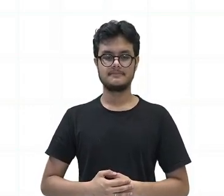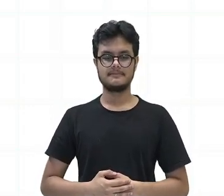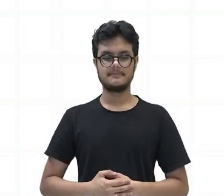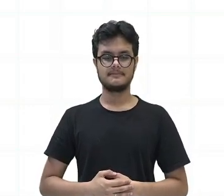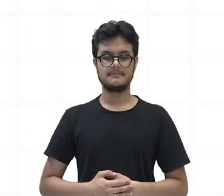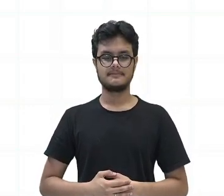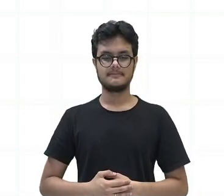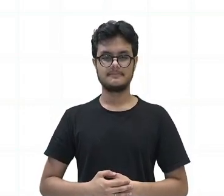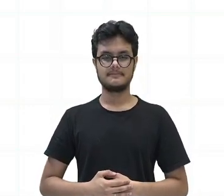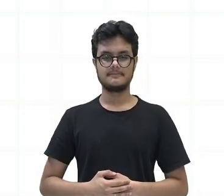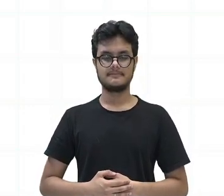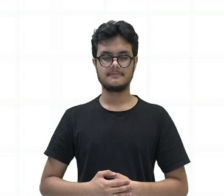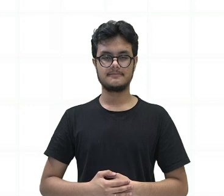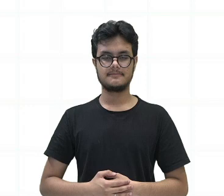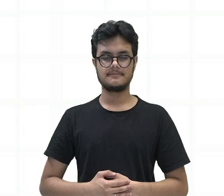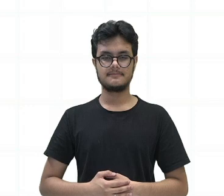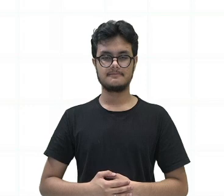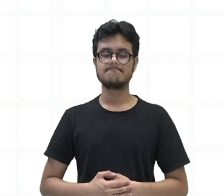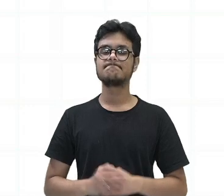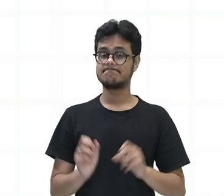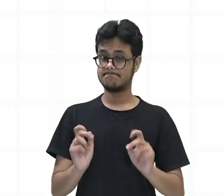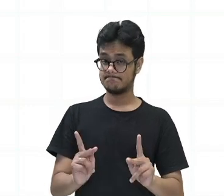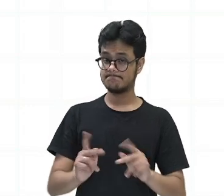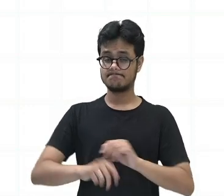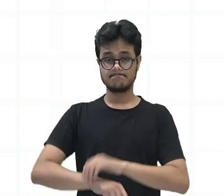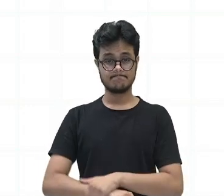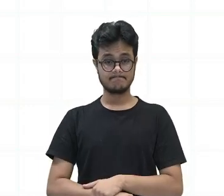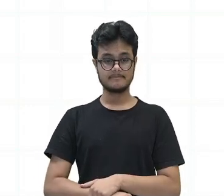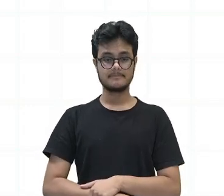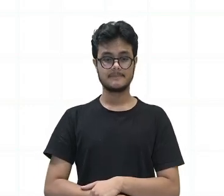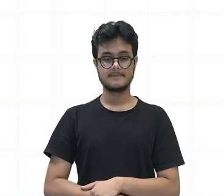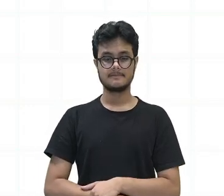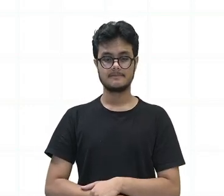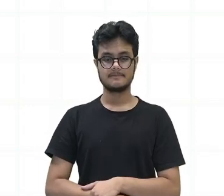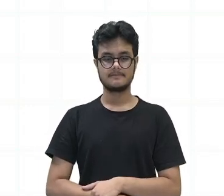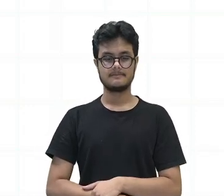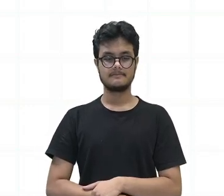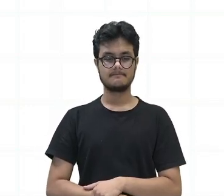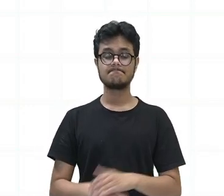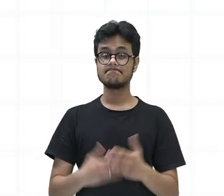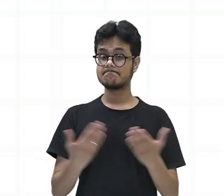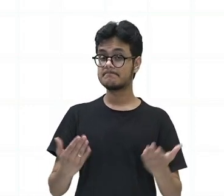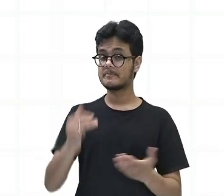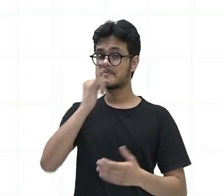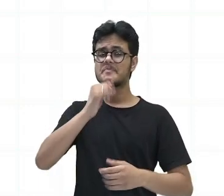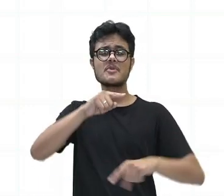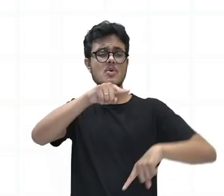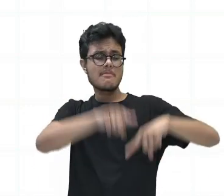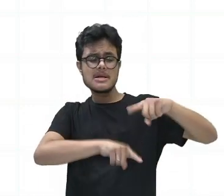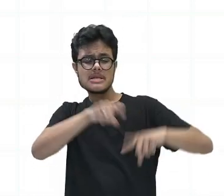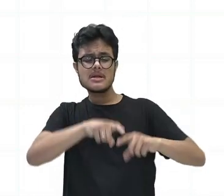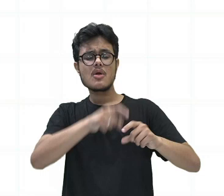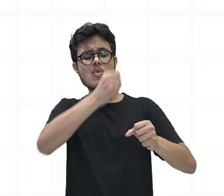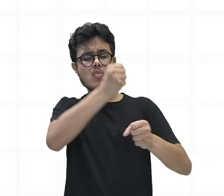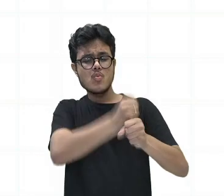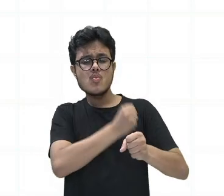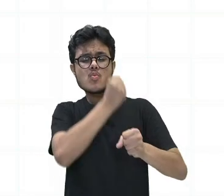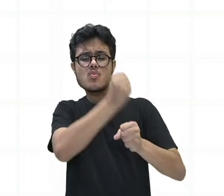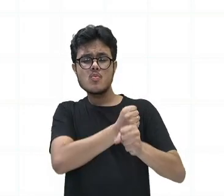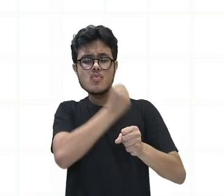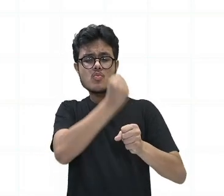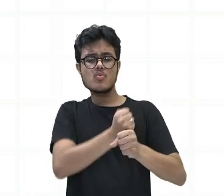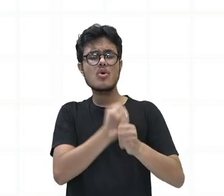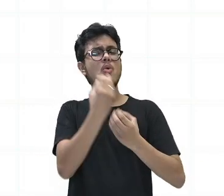estuda os instrumentos musicais. A partir de quê? A partir da sua materialidade. O